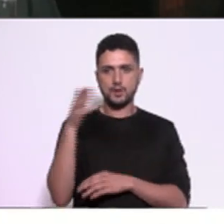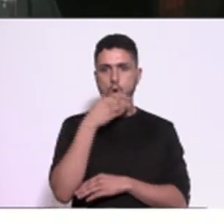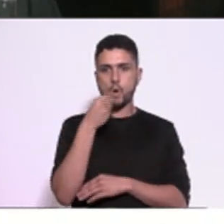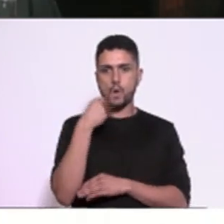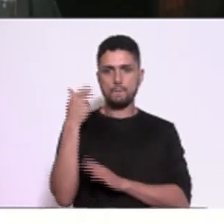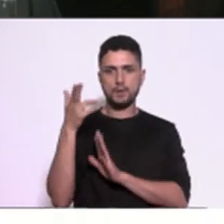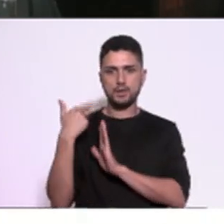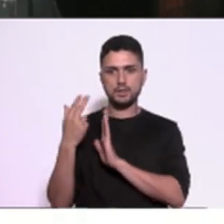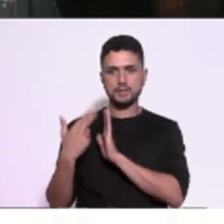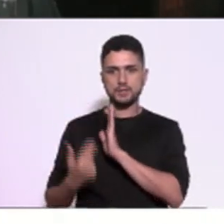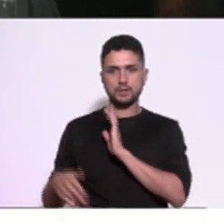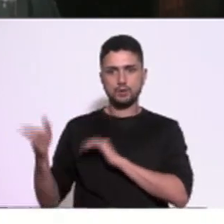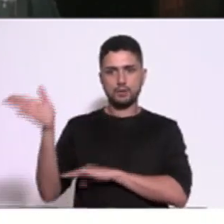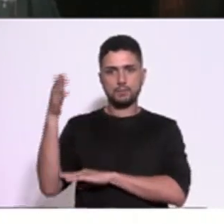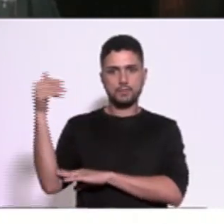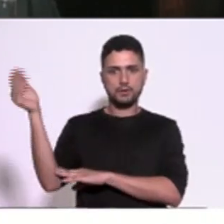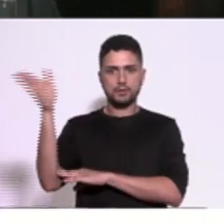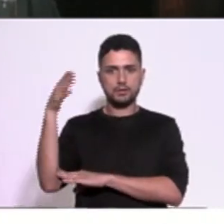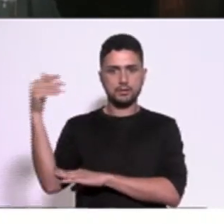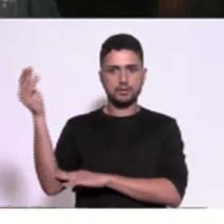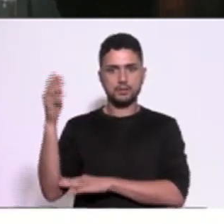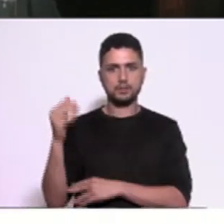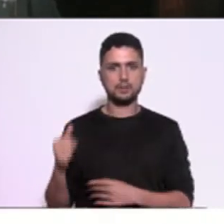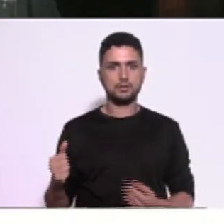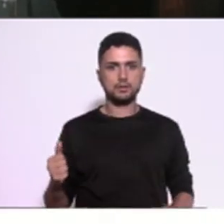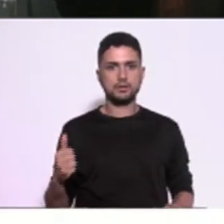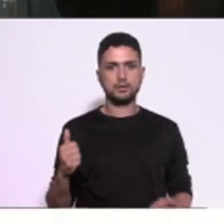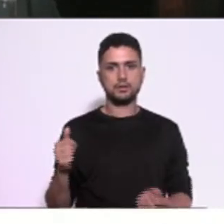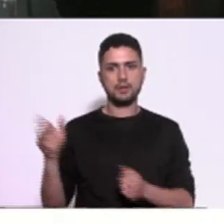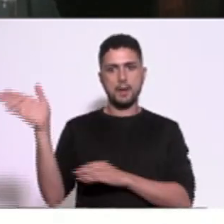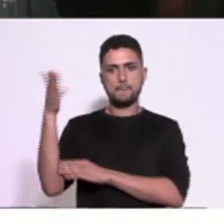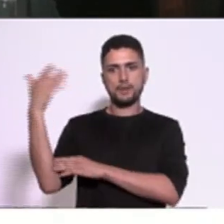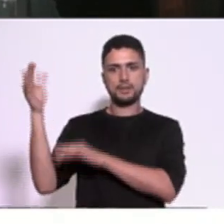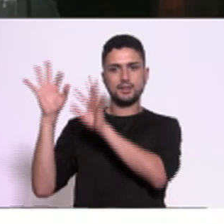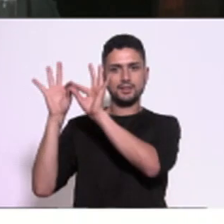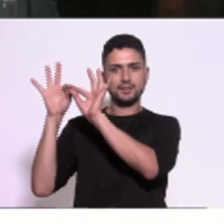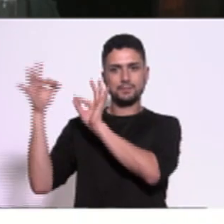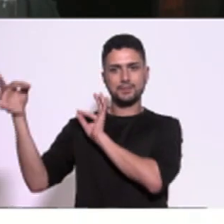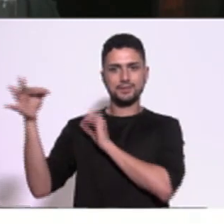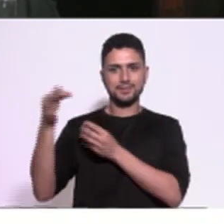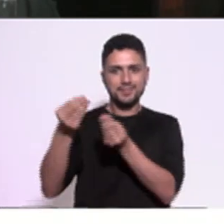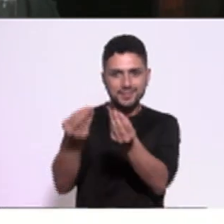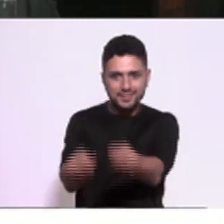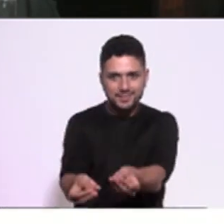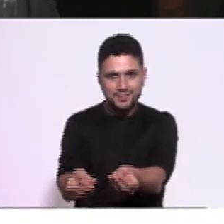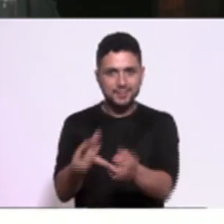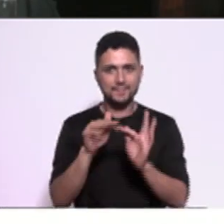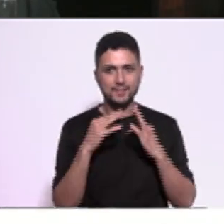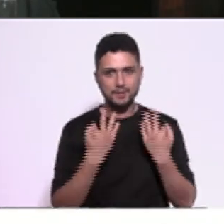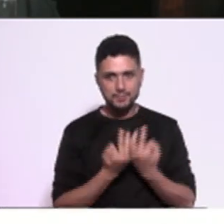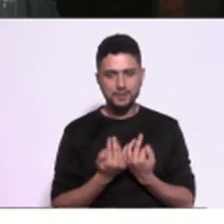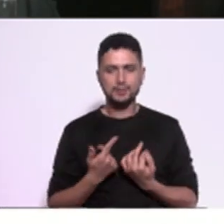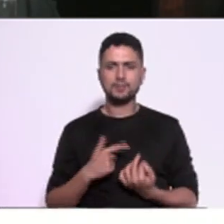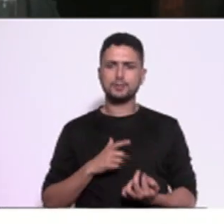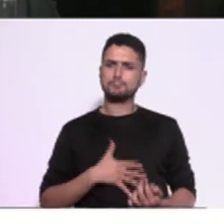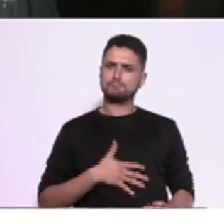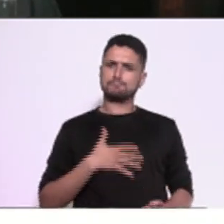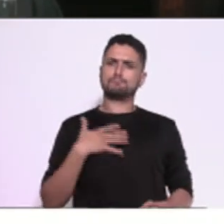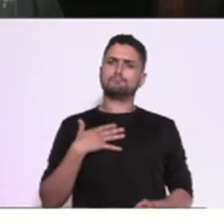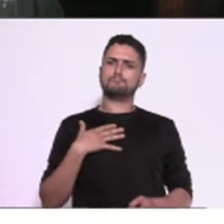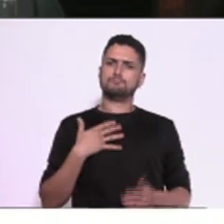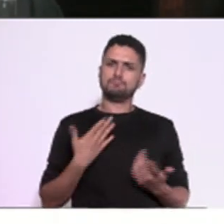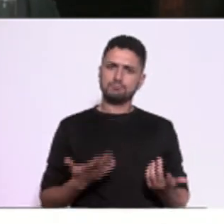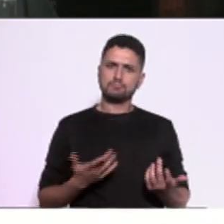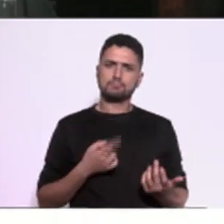eu dizia a eles que um pedacinho dessa bandeira é dessa família. Bandeira que tanto nos orgulha e